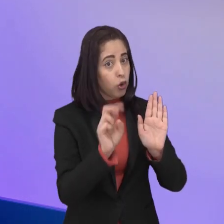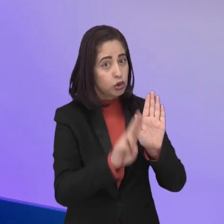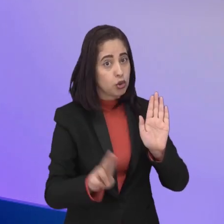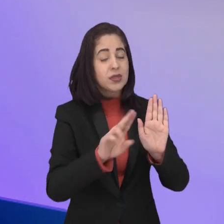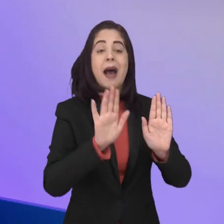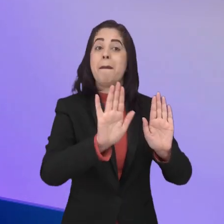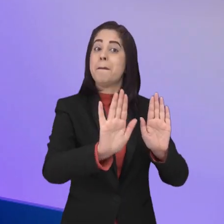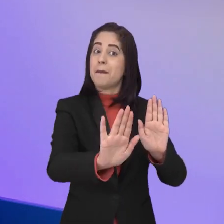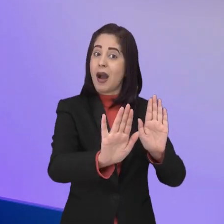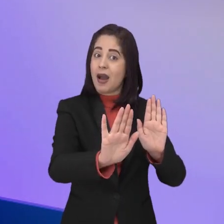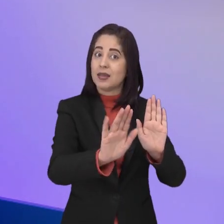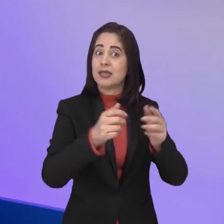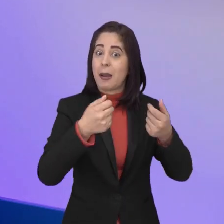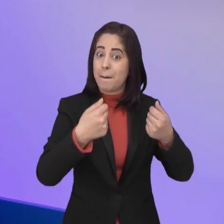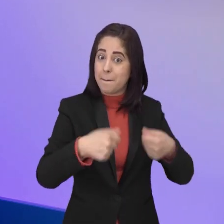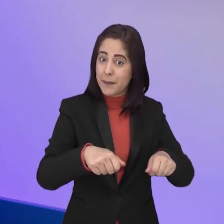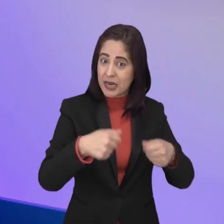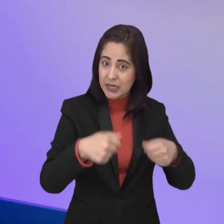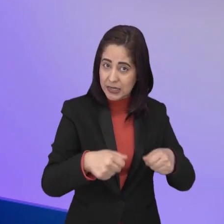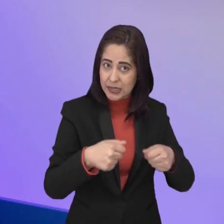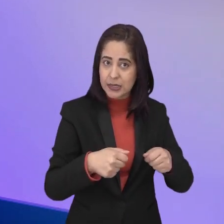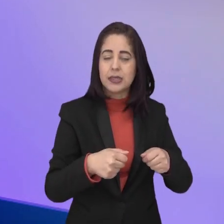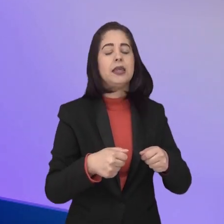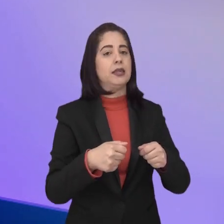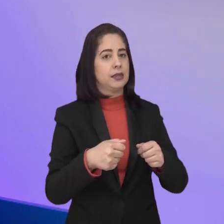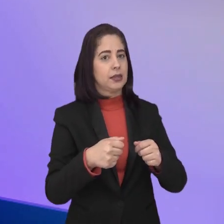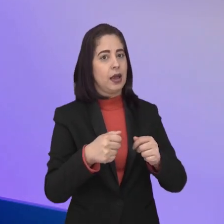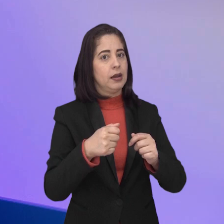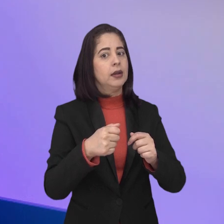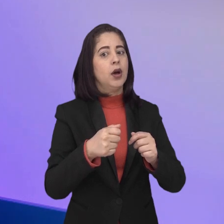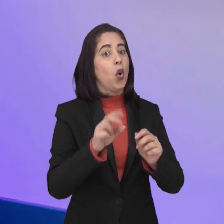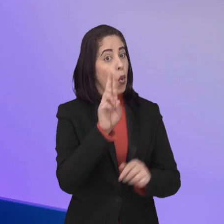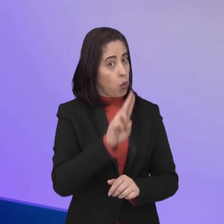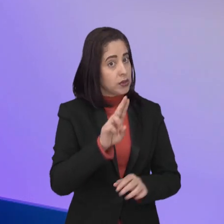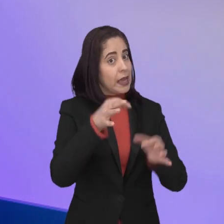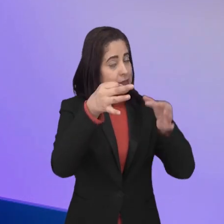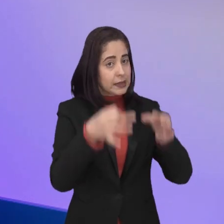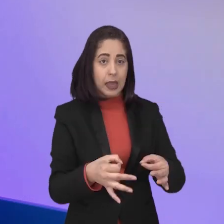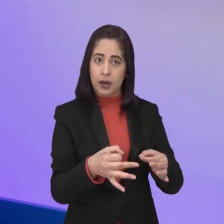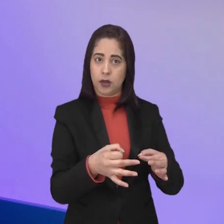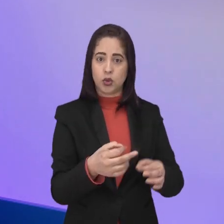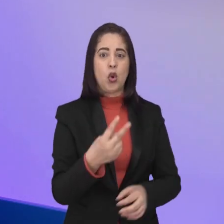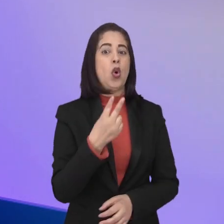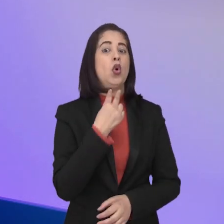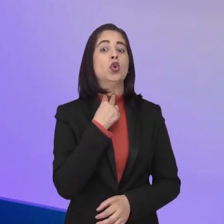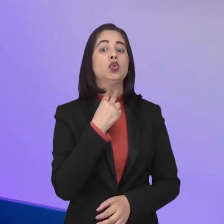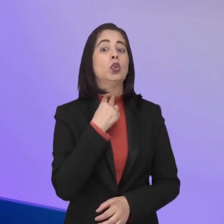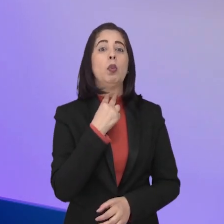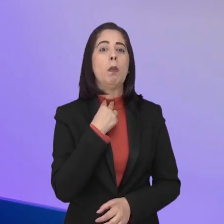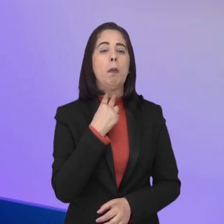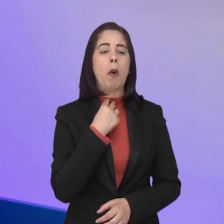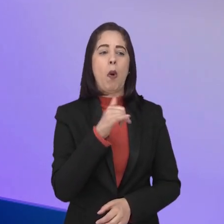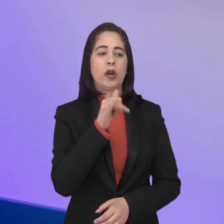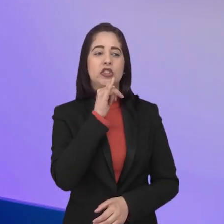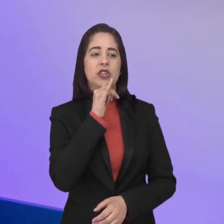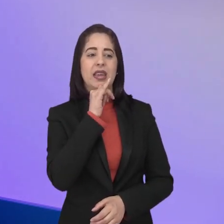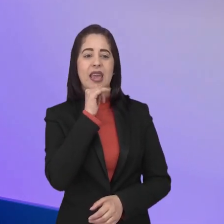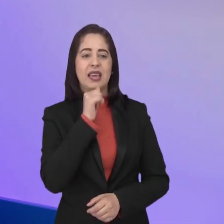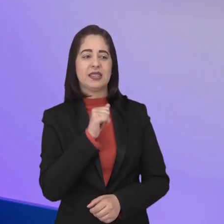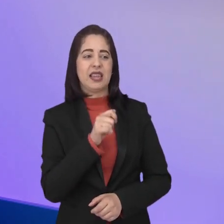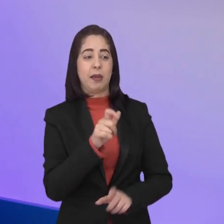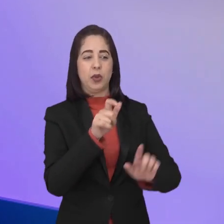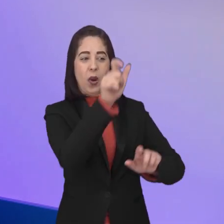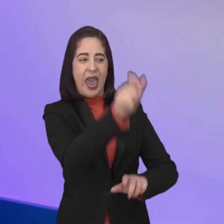desde que esse uso seja feito de maneira propositiva, ou seja, ele não pode ser feito para desqualificar